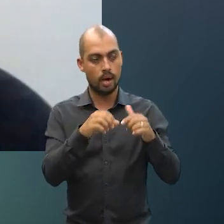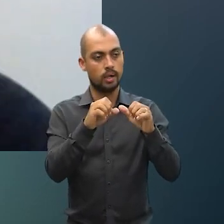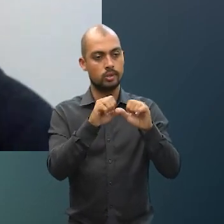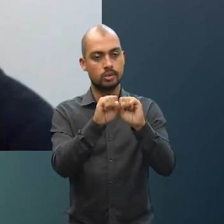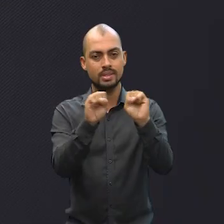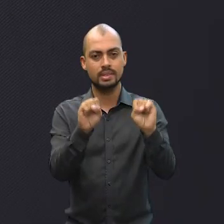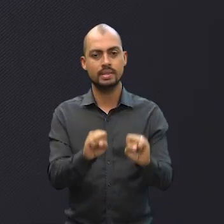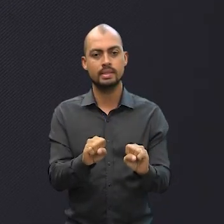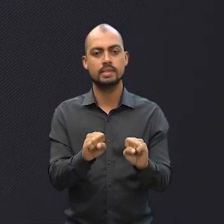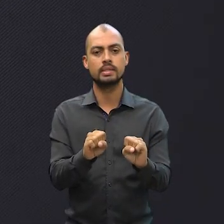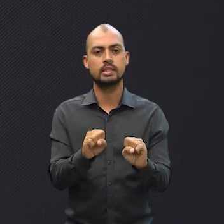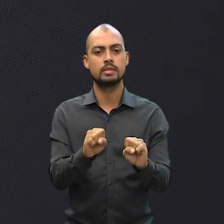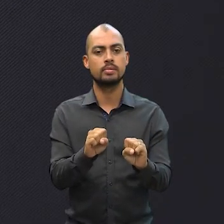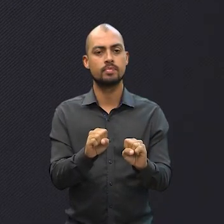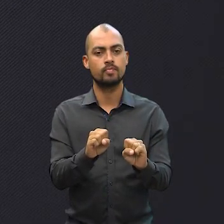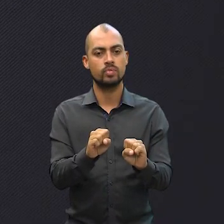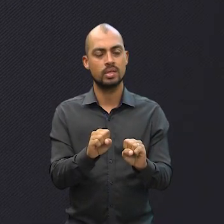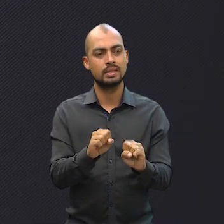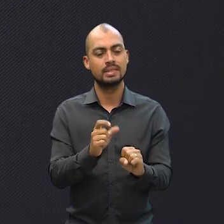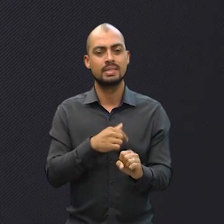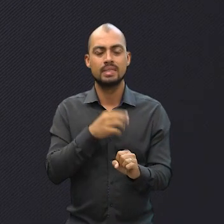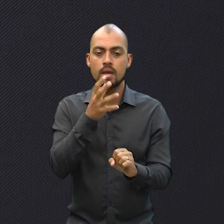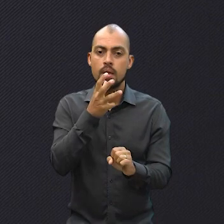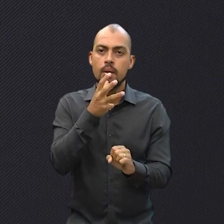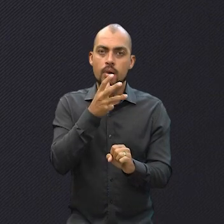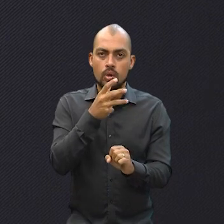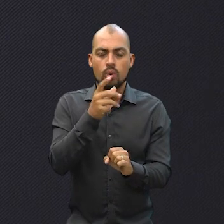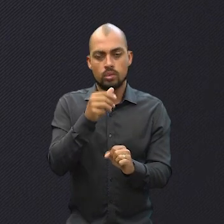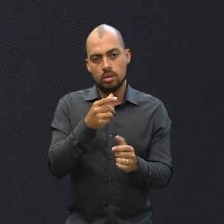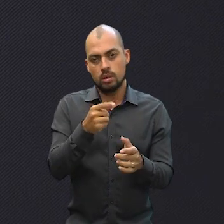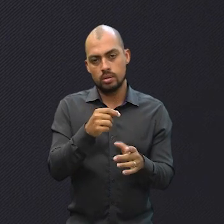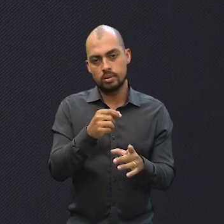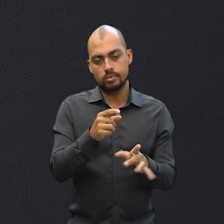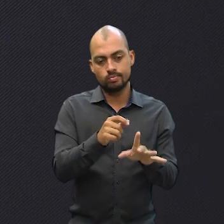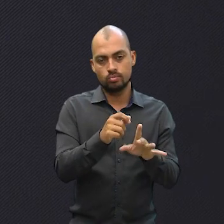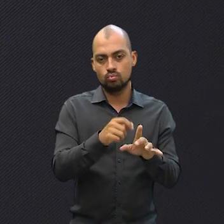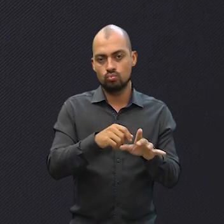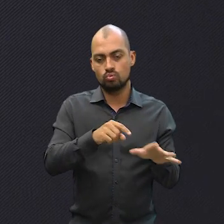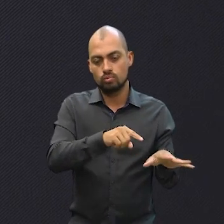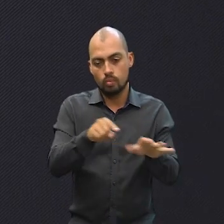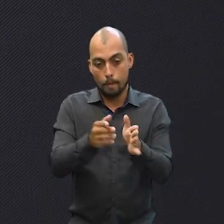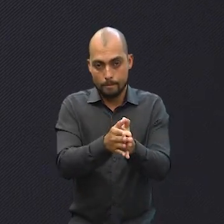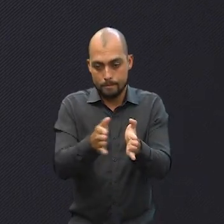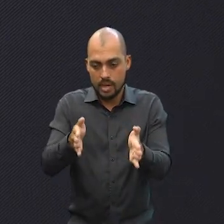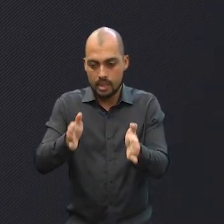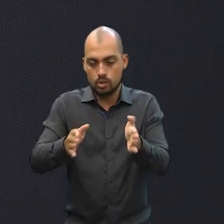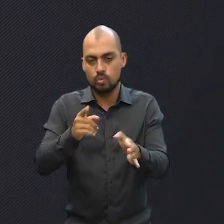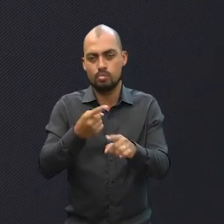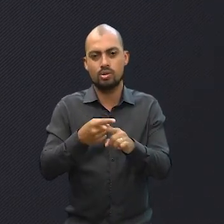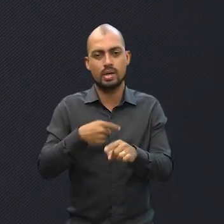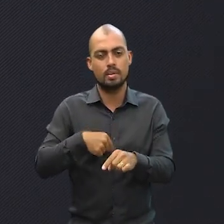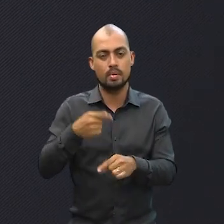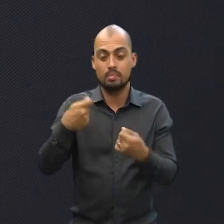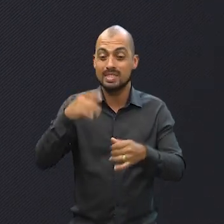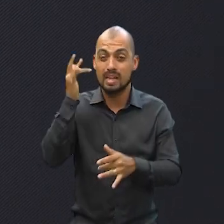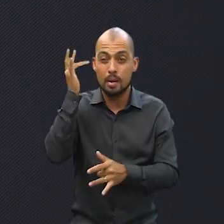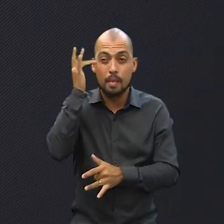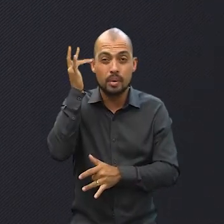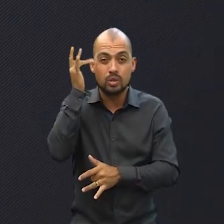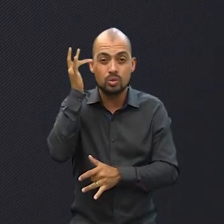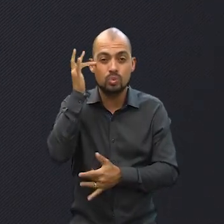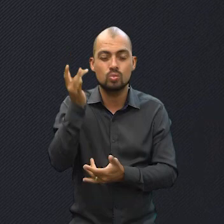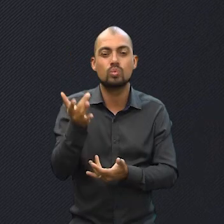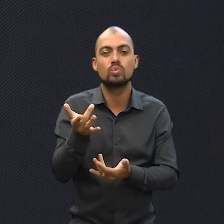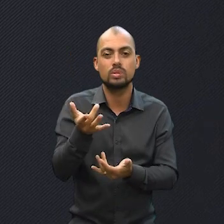ele é muito... A gente demorou um certo tempo, obviamente, como qualquer outra empresa, né? Você tem que amadurecer, maturar